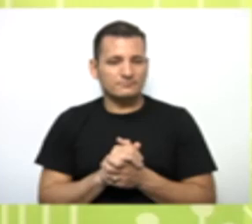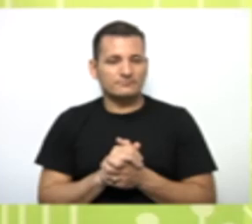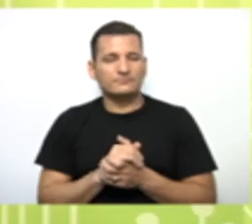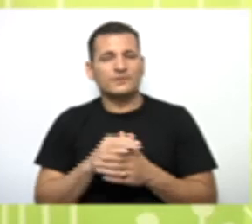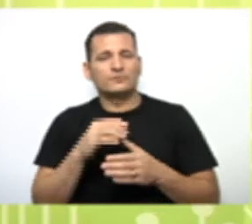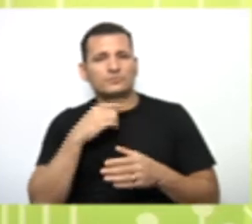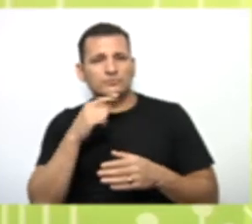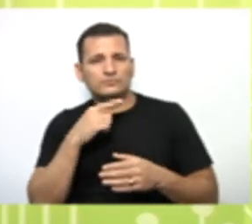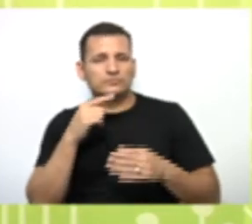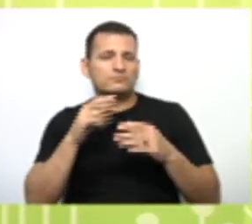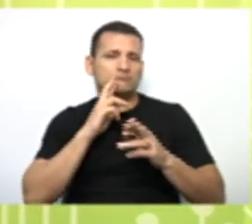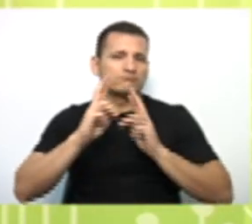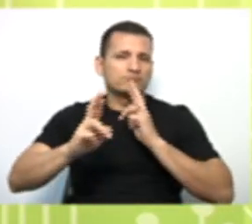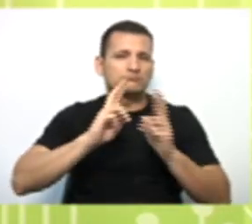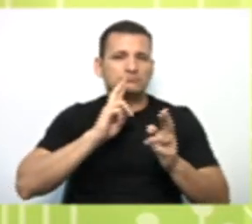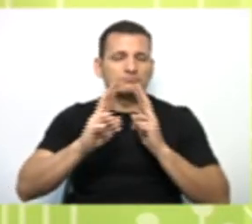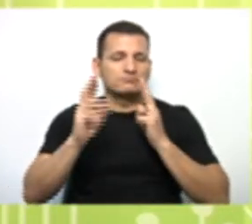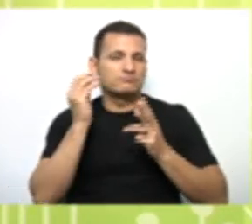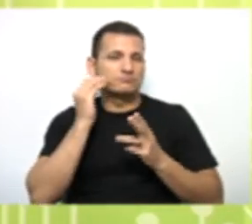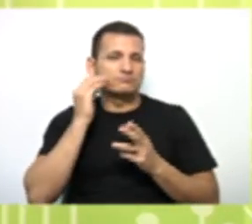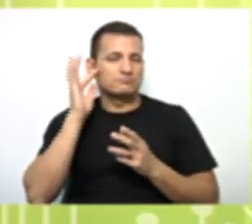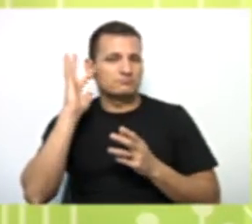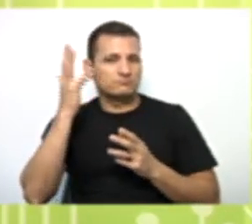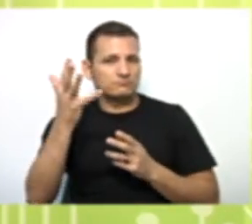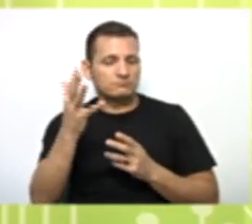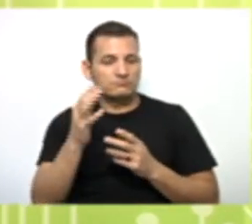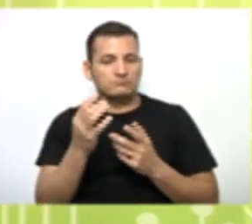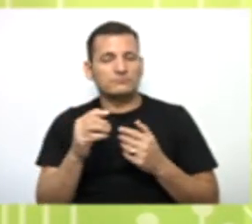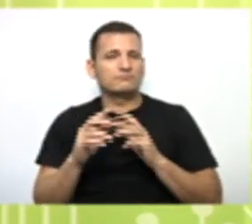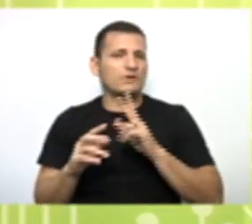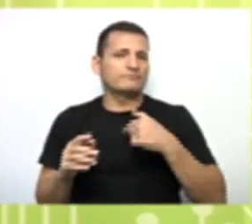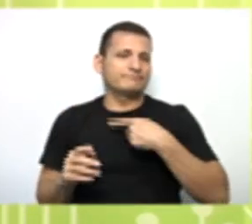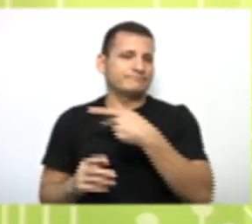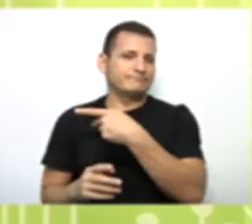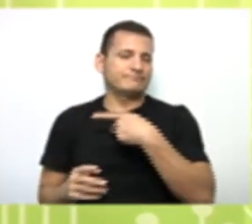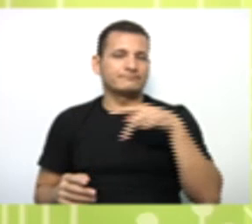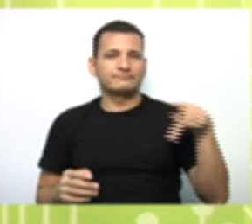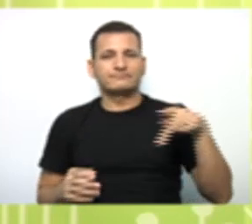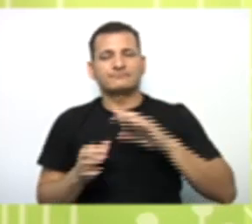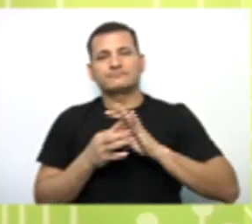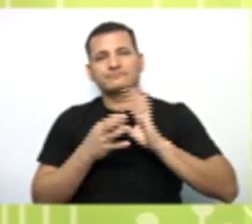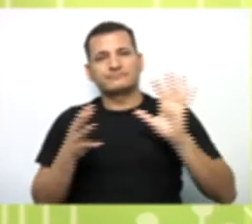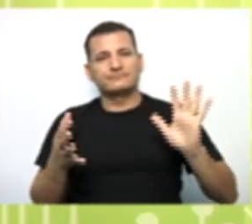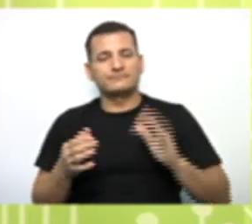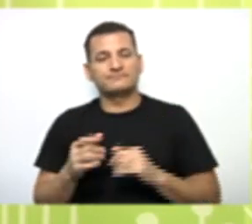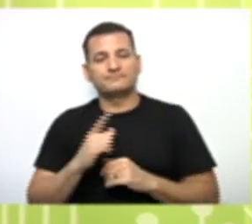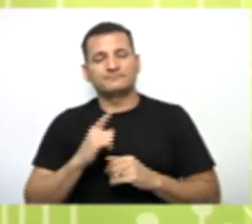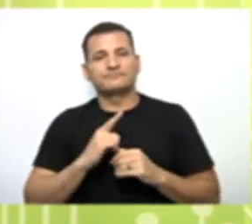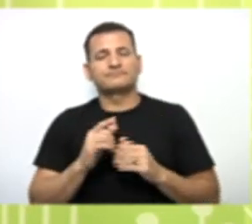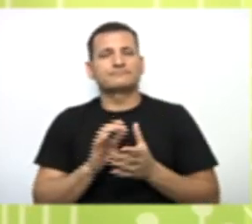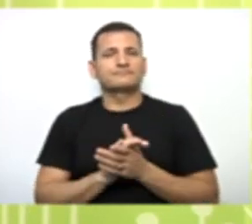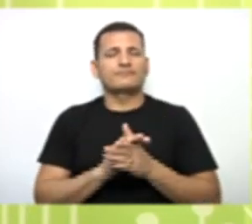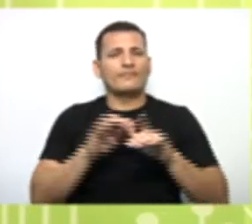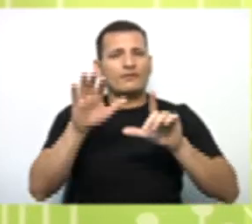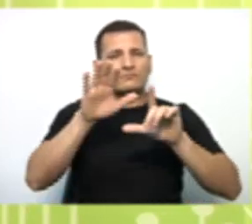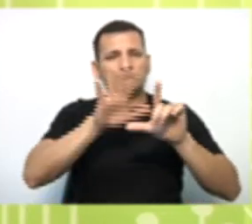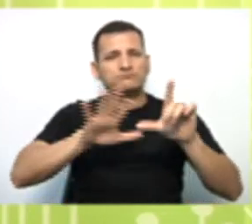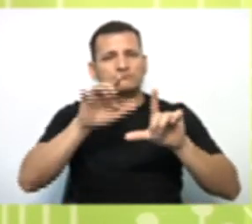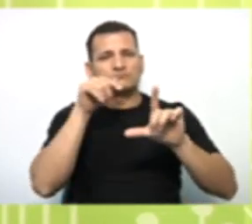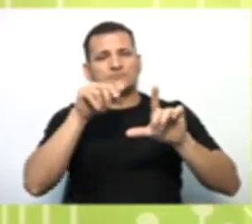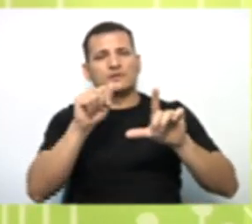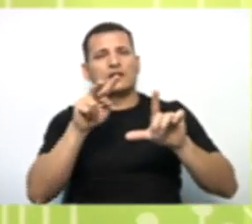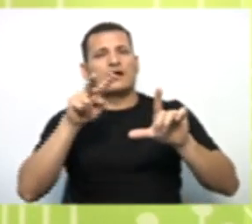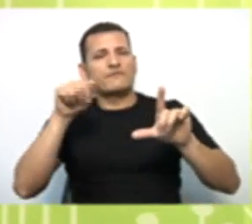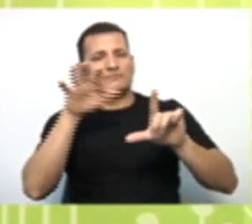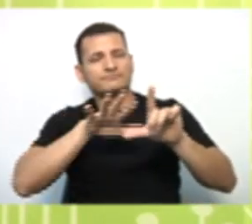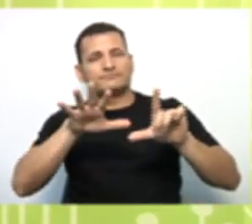tirar mais dúvidas aí, tenta resolver qualquer dúvida. A gente vai estar aqui à disposição. Tem os fóruns, mandem seus diálogos